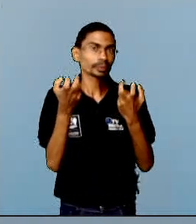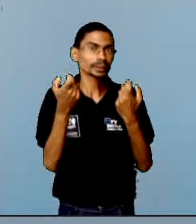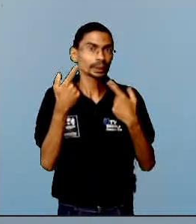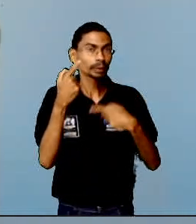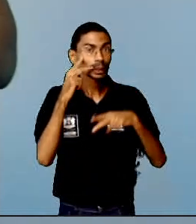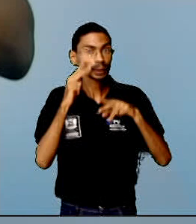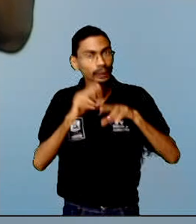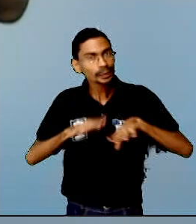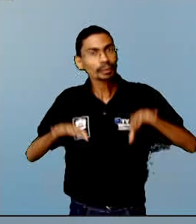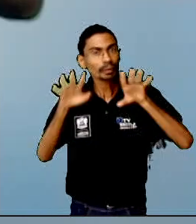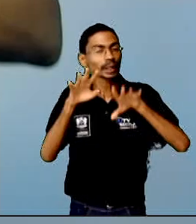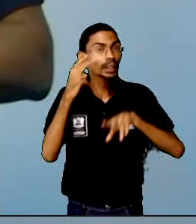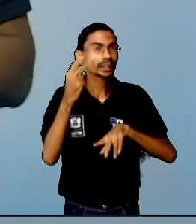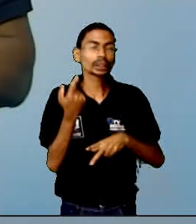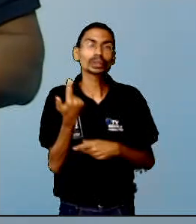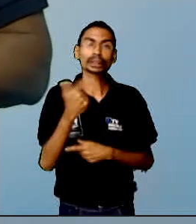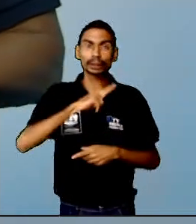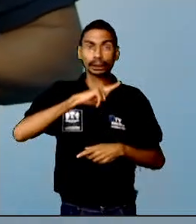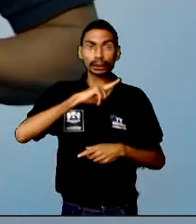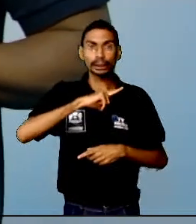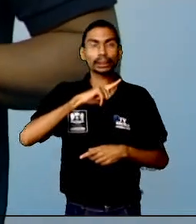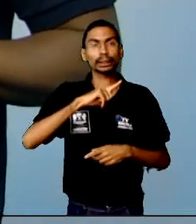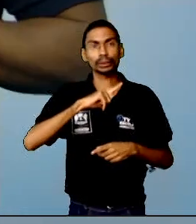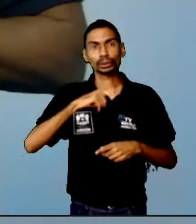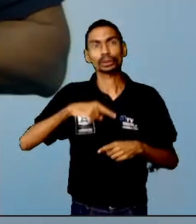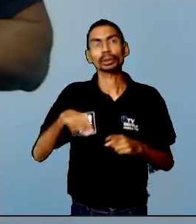essas perguntas respondidas.